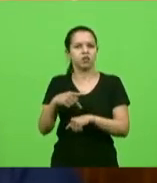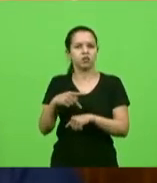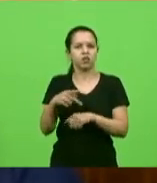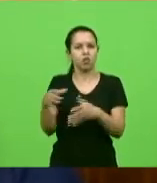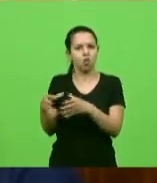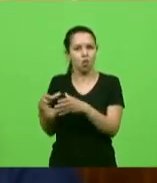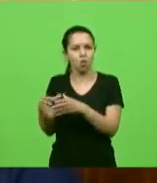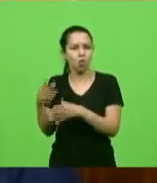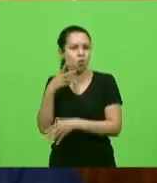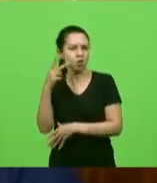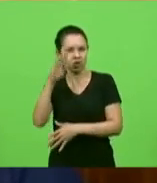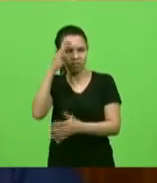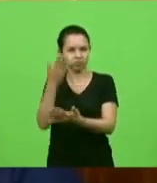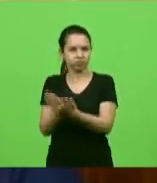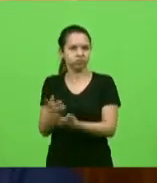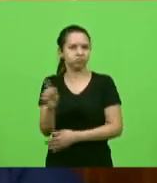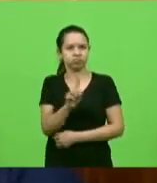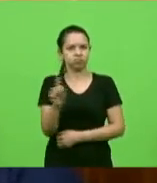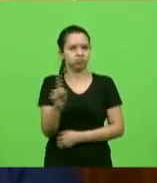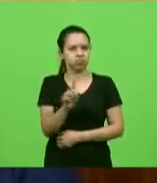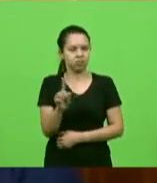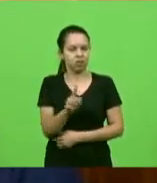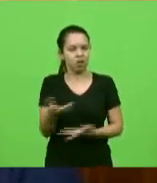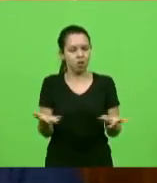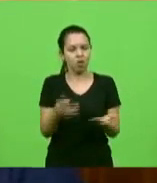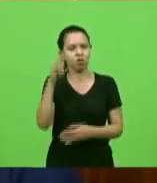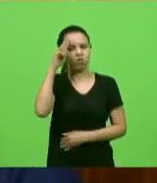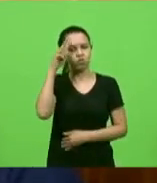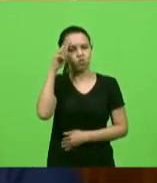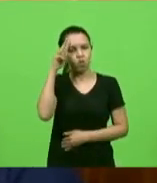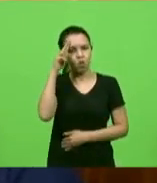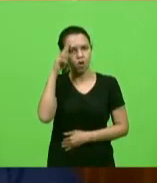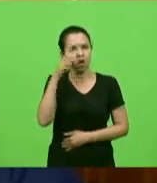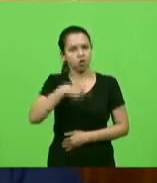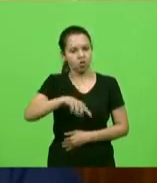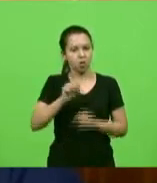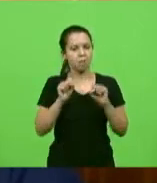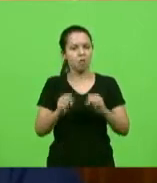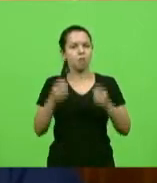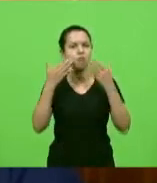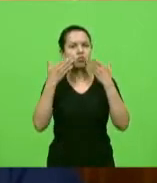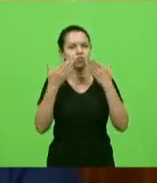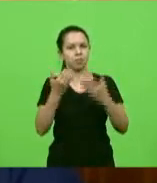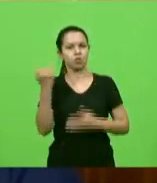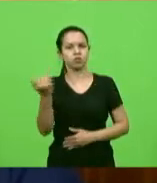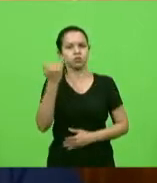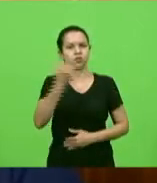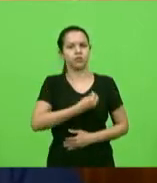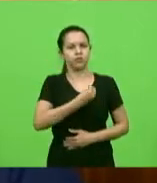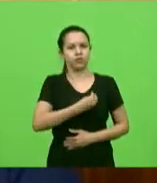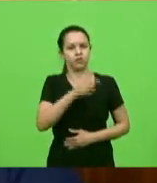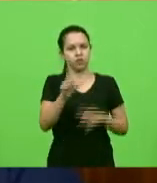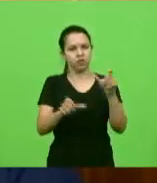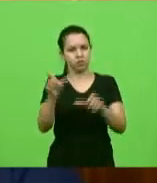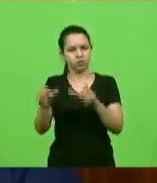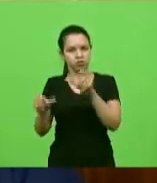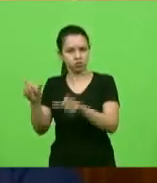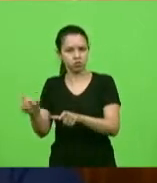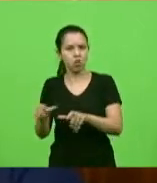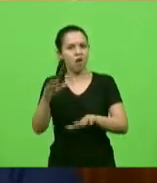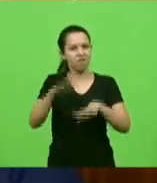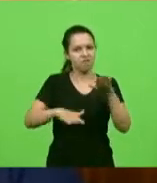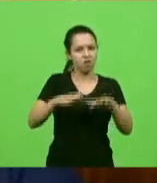razão, a história nos dá hoje uma chance de mostrar a sua importância na vida das pessoas. Geralmente